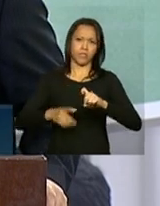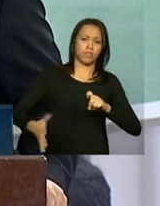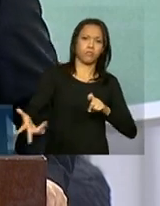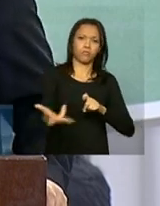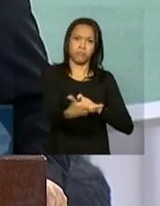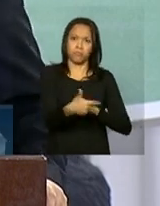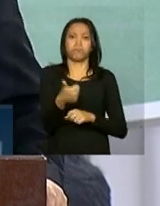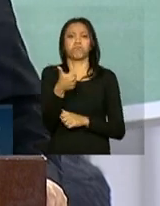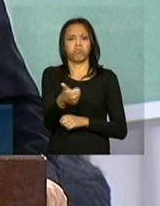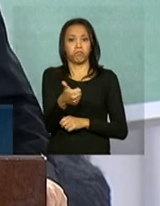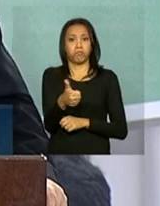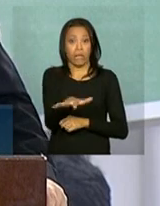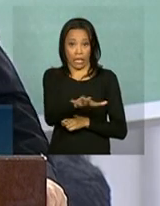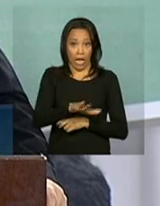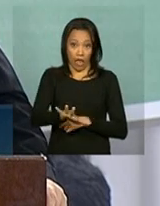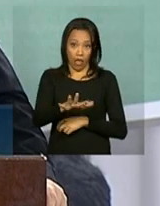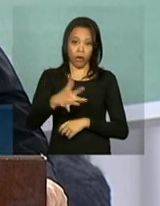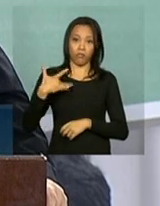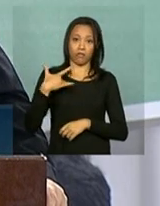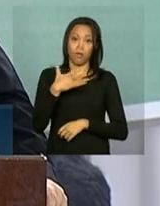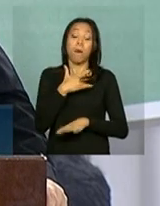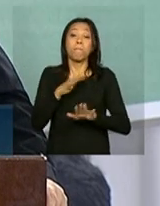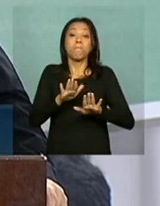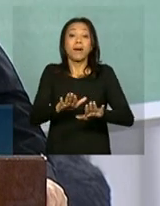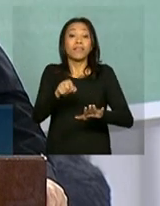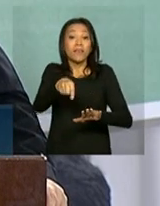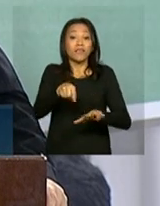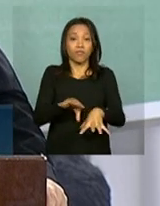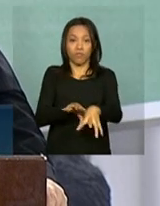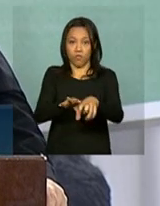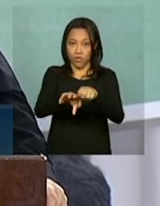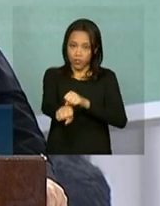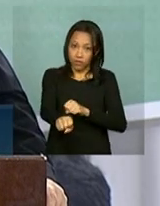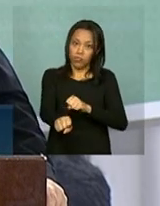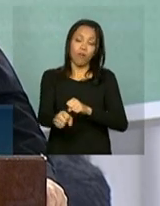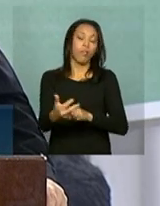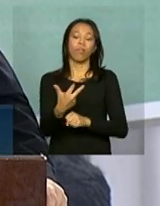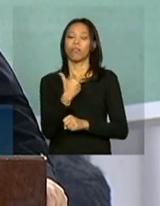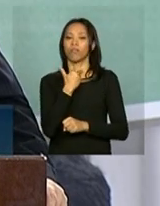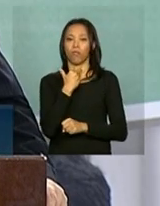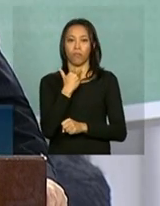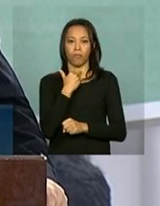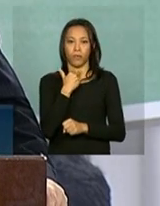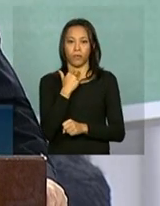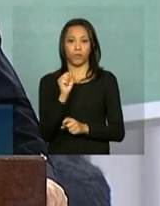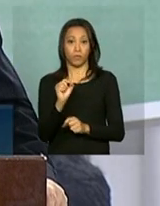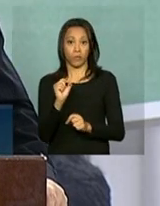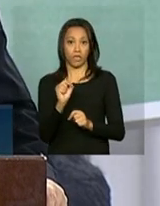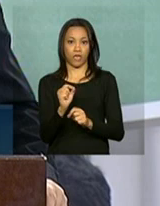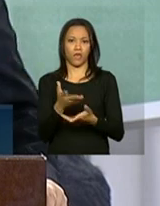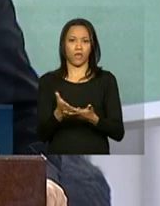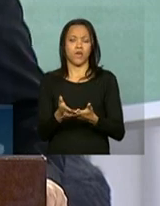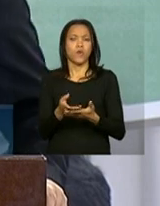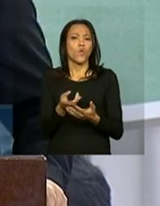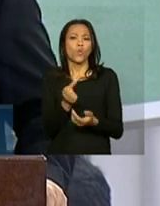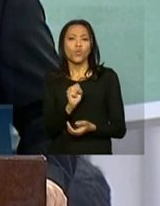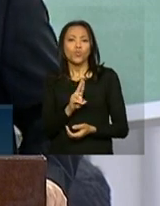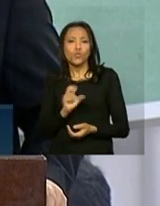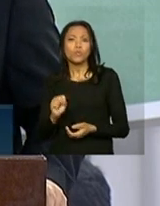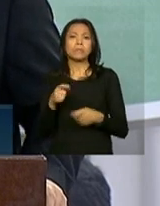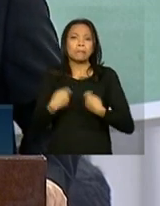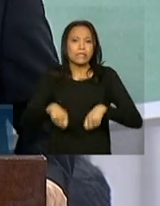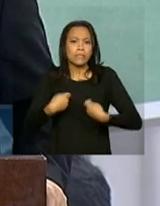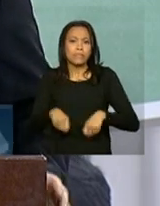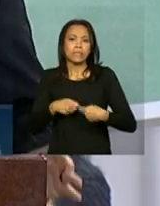medicina, mas essa formação ela não pode se opor às necessidades do SUS e da atenção